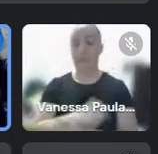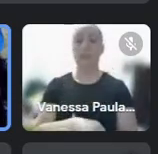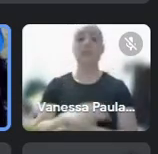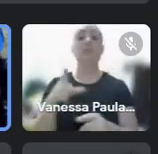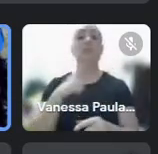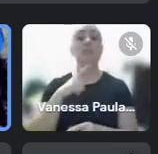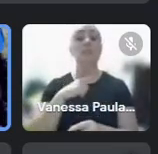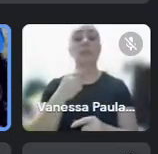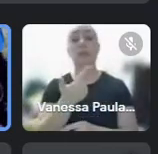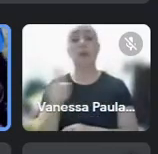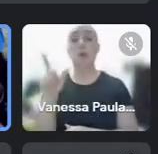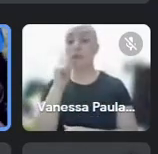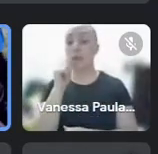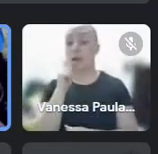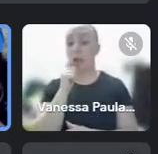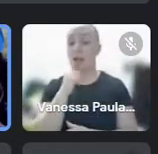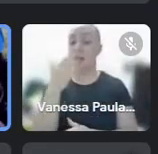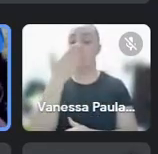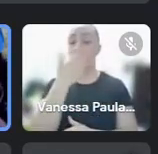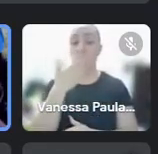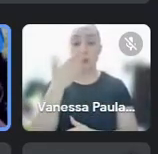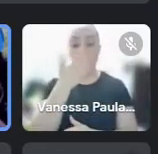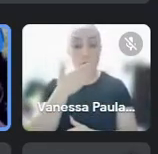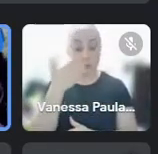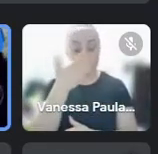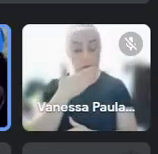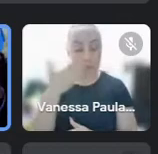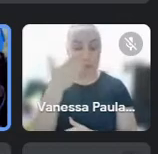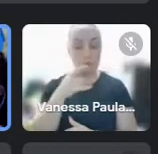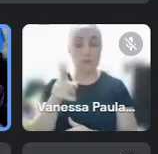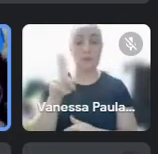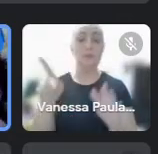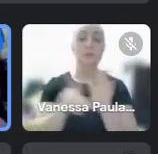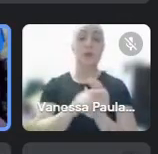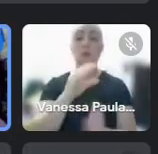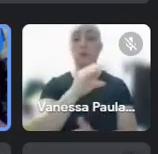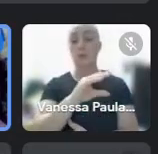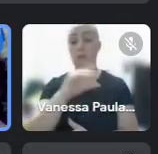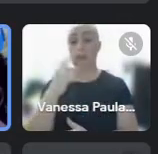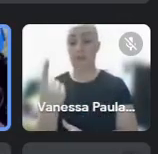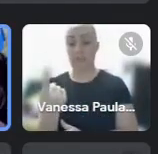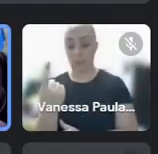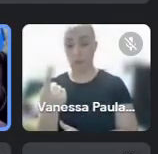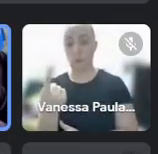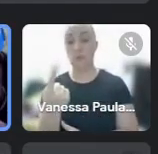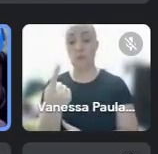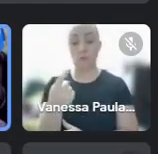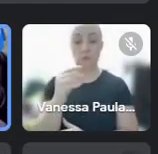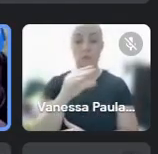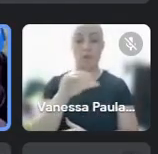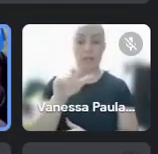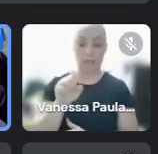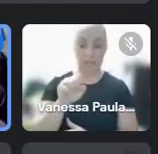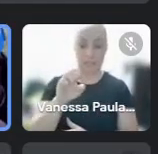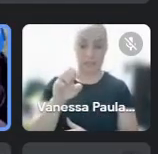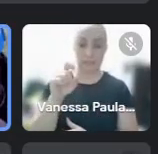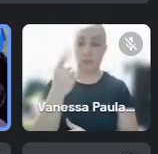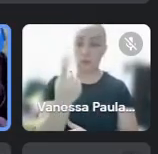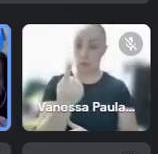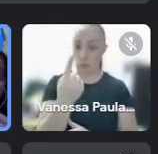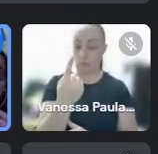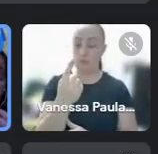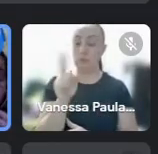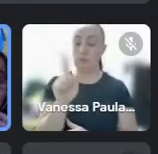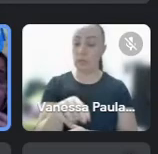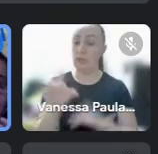A água doce, principalmente, né? Eu tenho a classe 1. Então, a classe 1, que é especial classe 1, ela